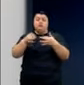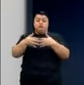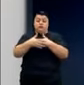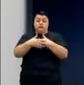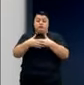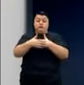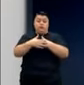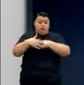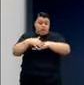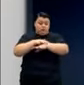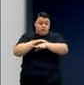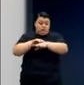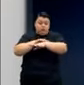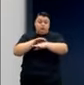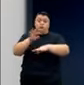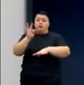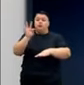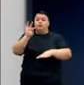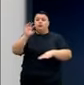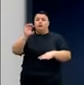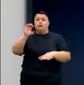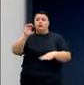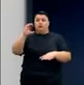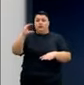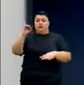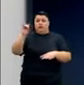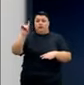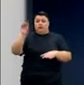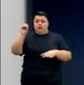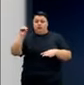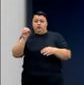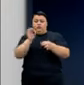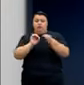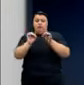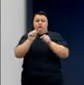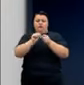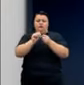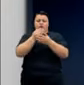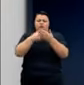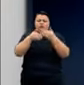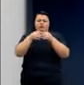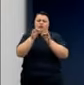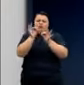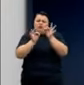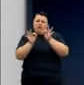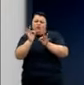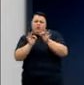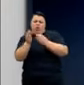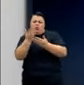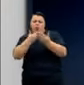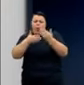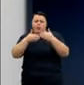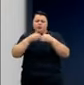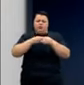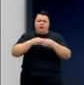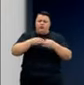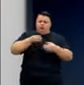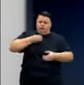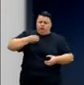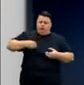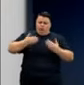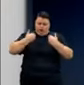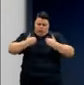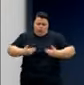eles vão se ramificar e construir aí todos os nossos órgãos, os nossos sistemas e o organismo em